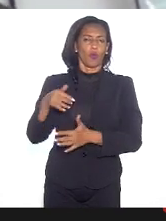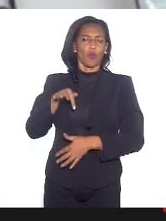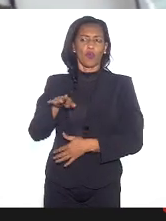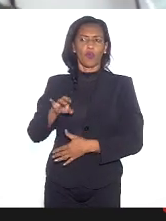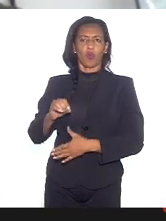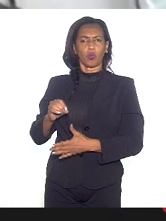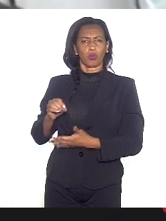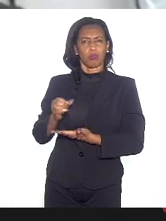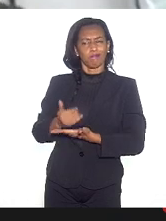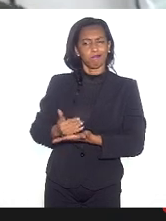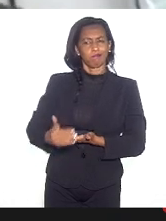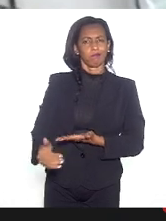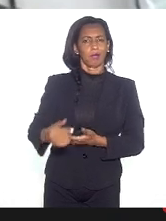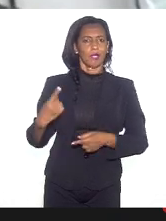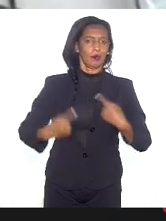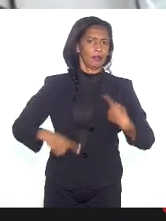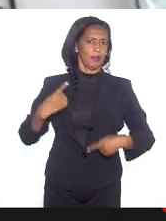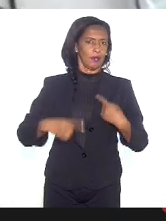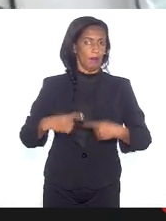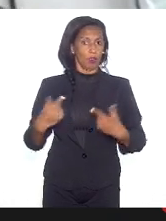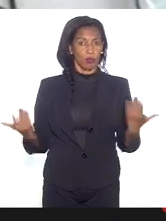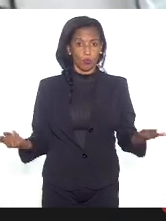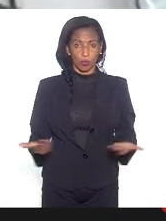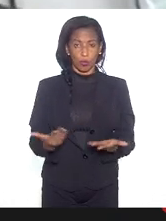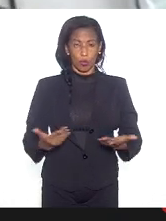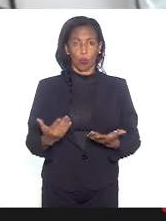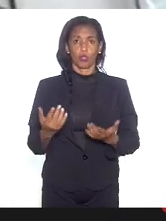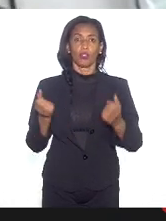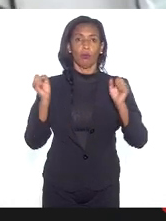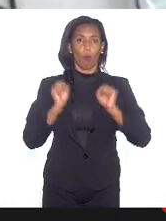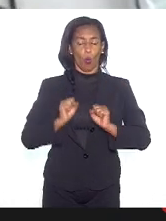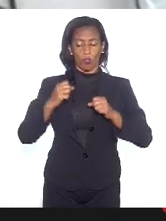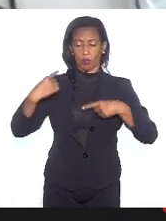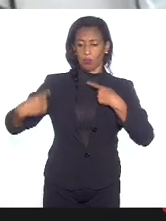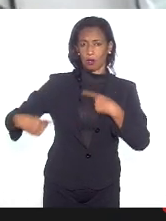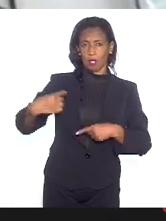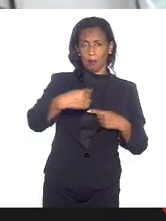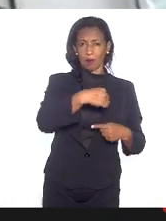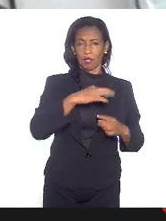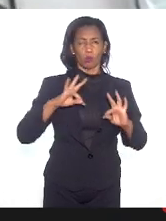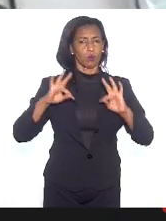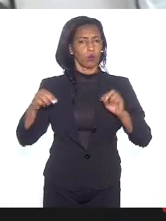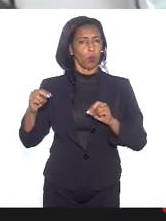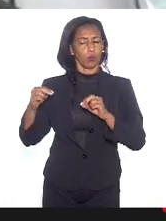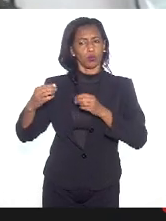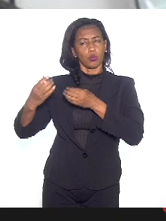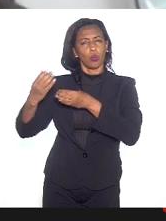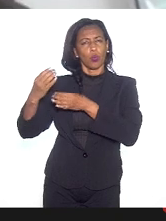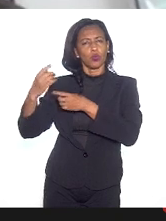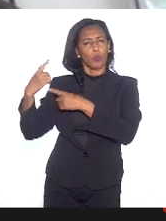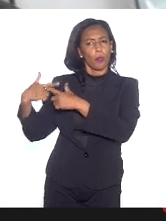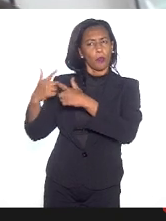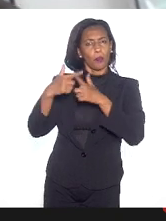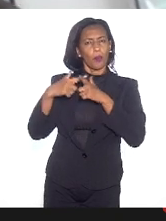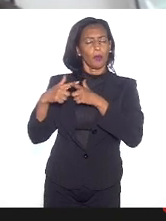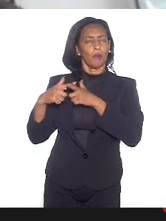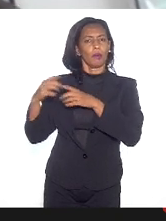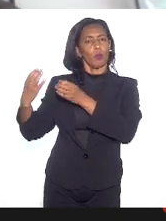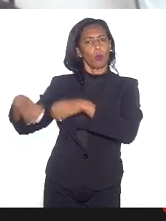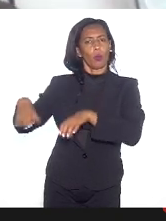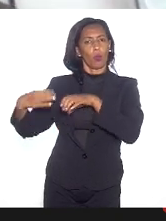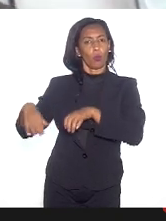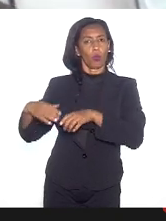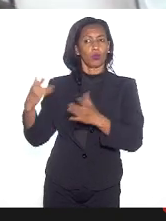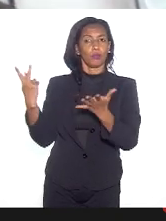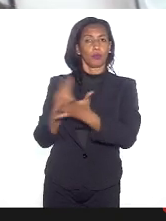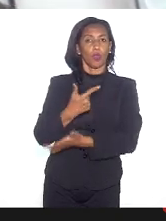esse debate, o que permite, inclusive, nós podermos estar debatendo aqui todas as questões relacionadas a concursos, nesse caso aqui em especial, concurso